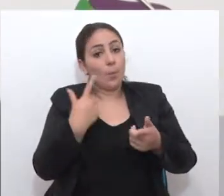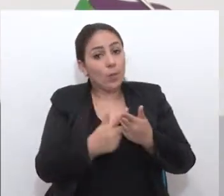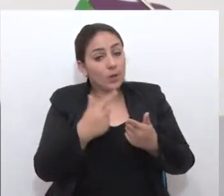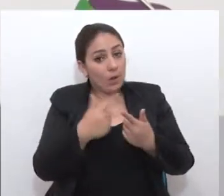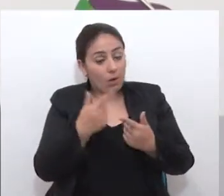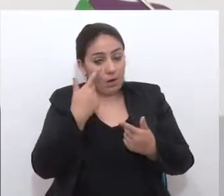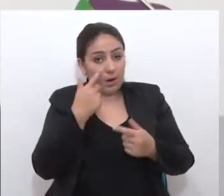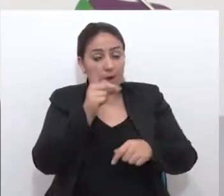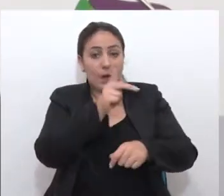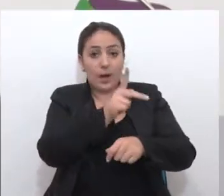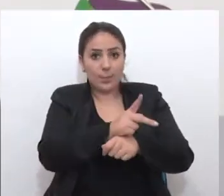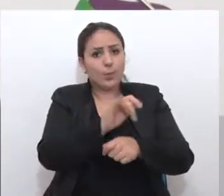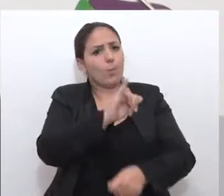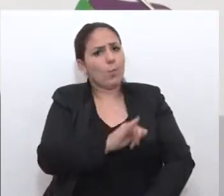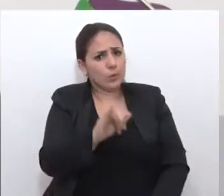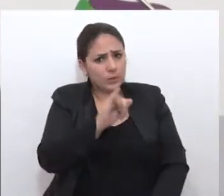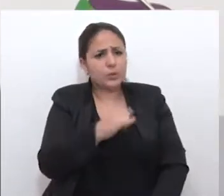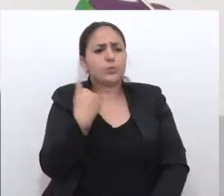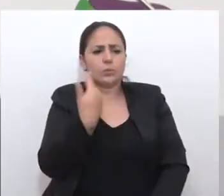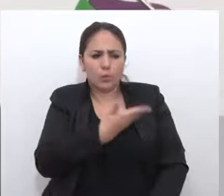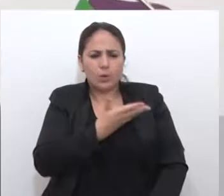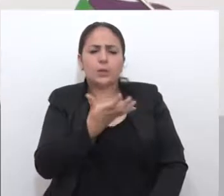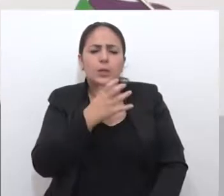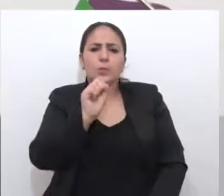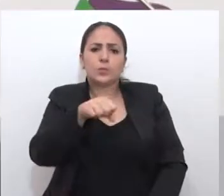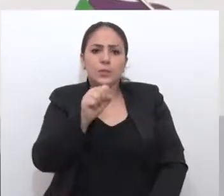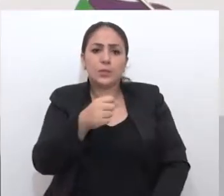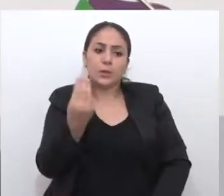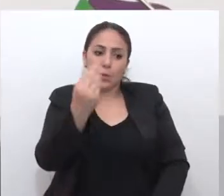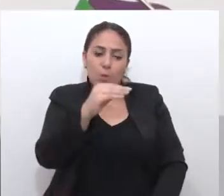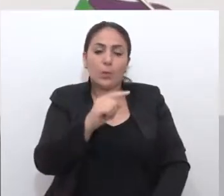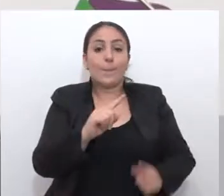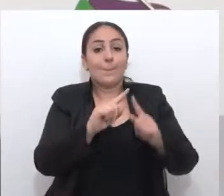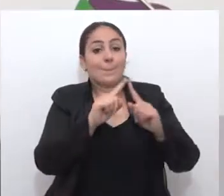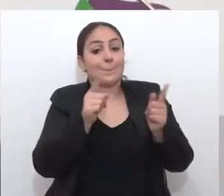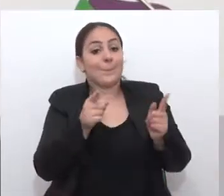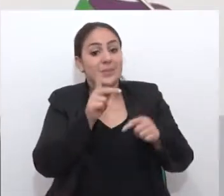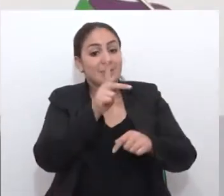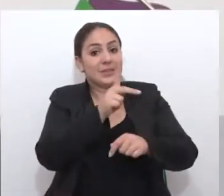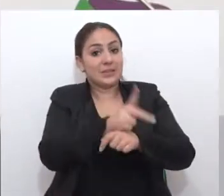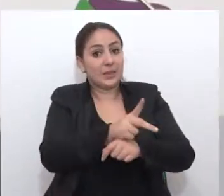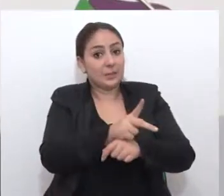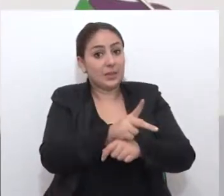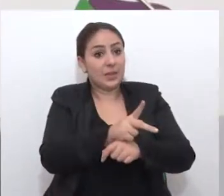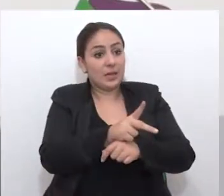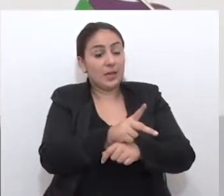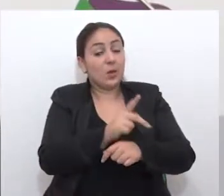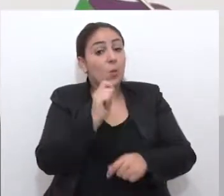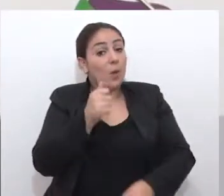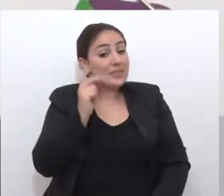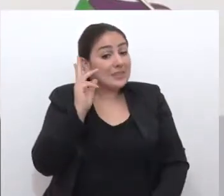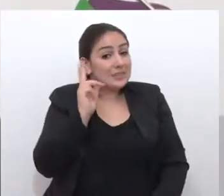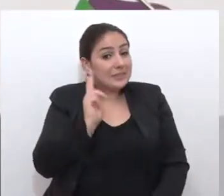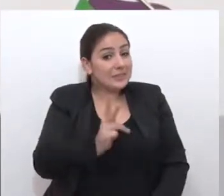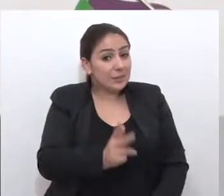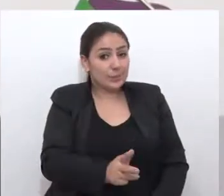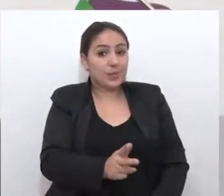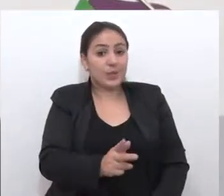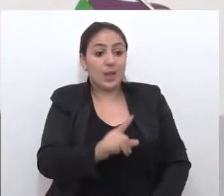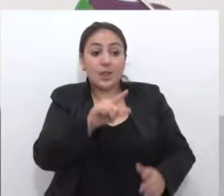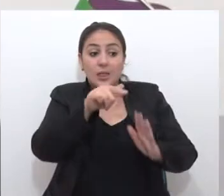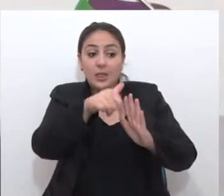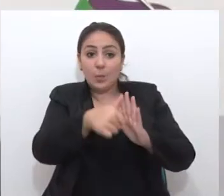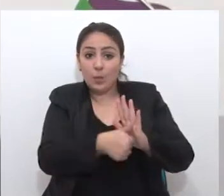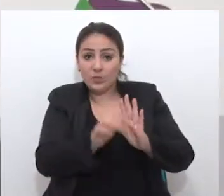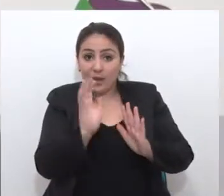controlar. Além do que, as câmeras são muito importantes e a gente defende esse tema aqui na Câmara, mas as câmeras, elas são, na maioria dos